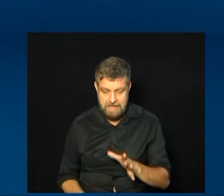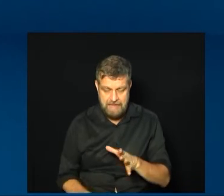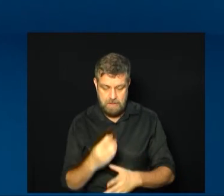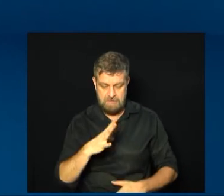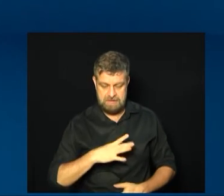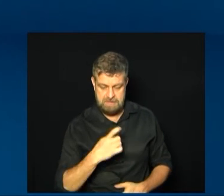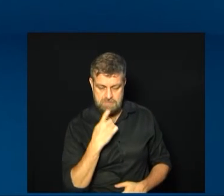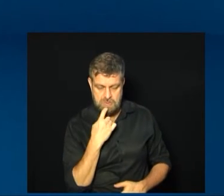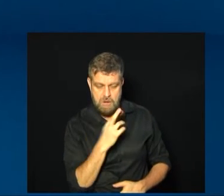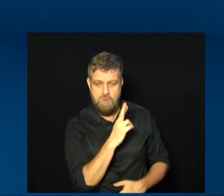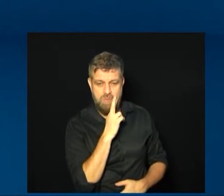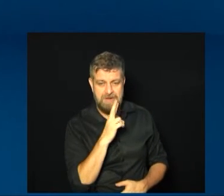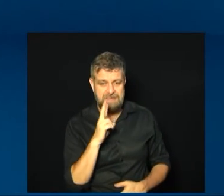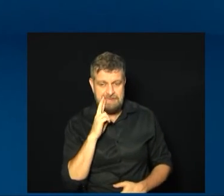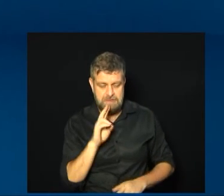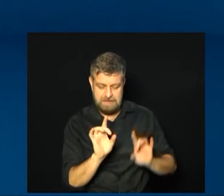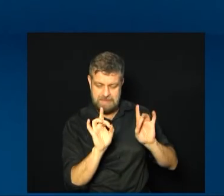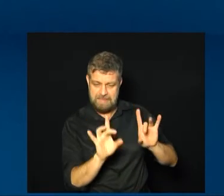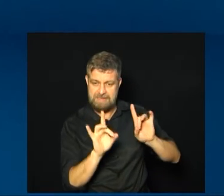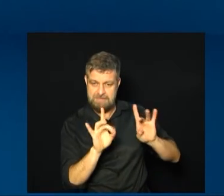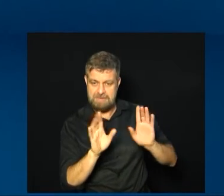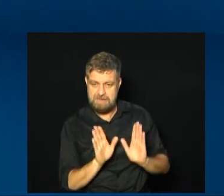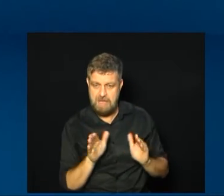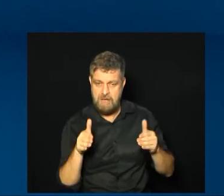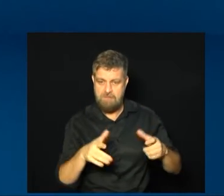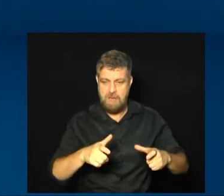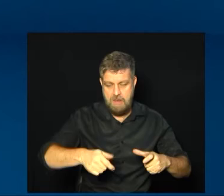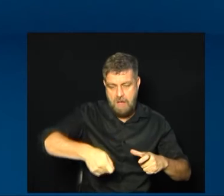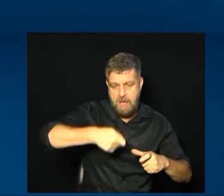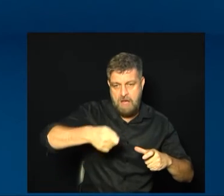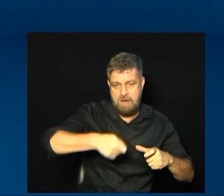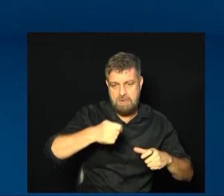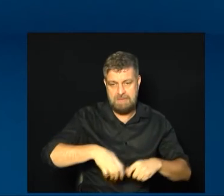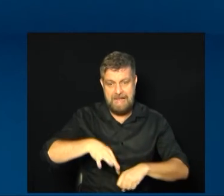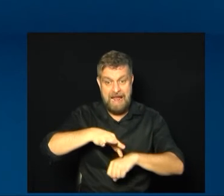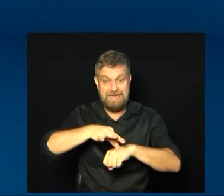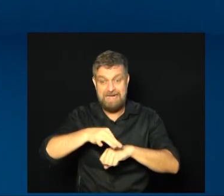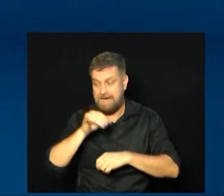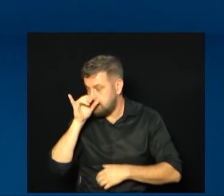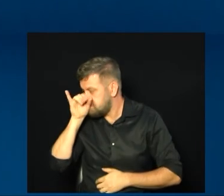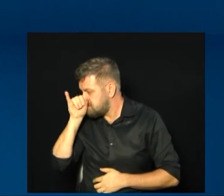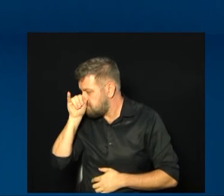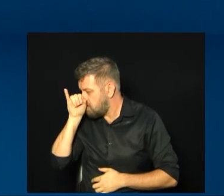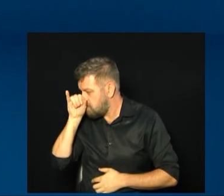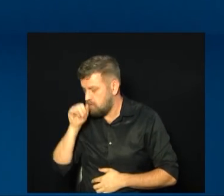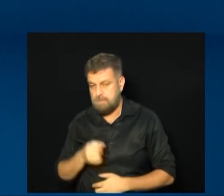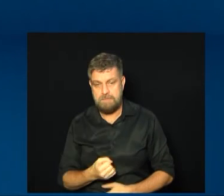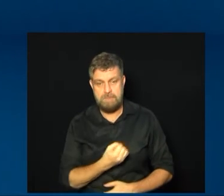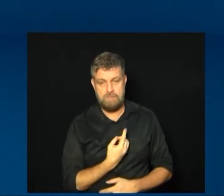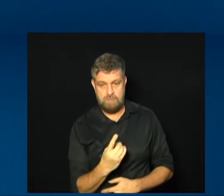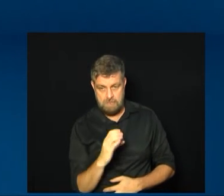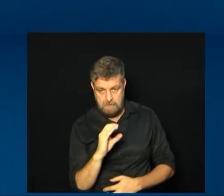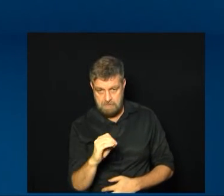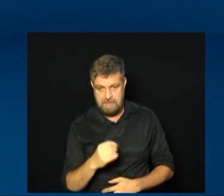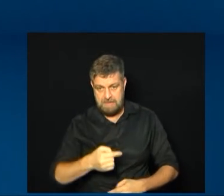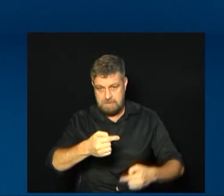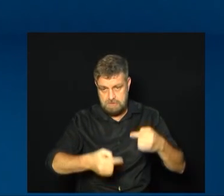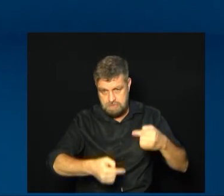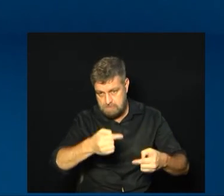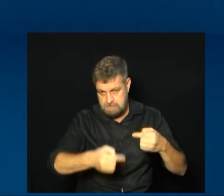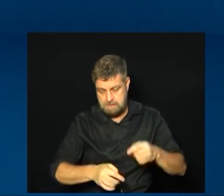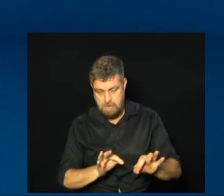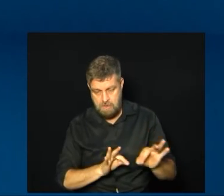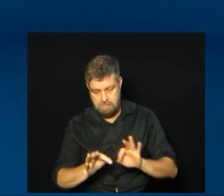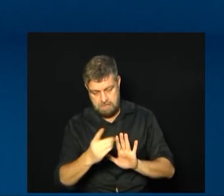cidade um restaurante especializado em pratos gourmet de carne suína. O item 10 é o turno único de discussão do projeto